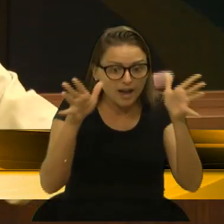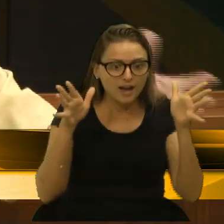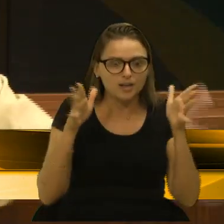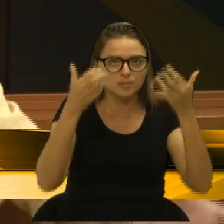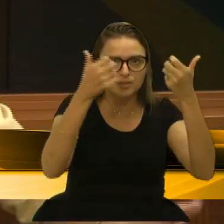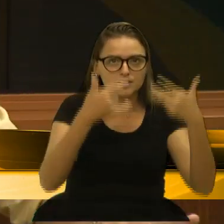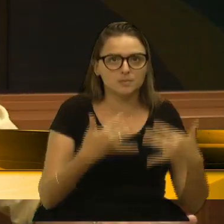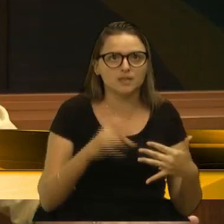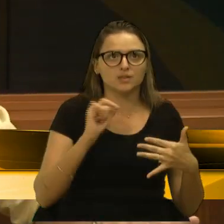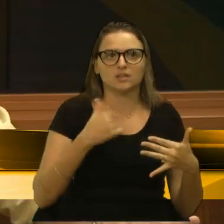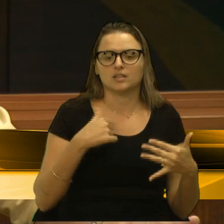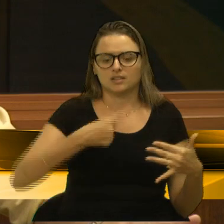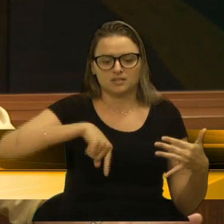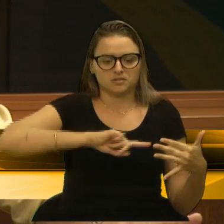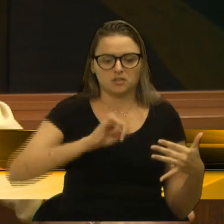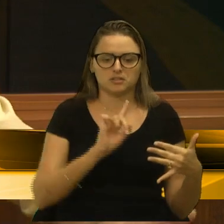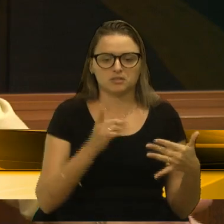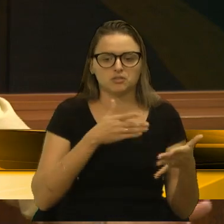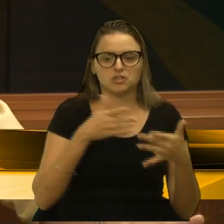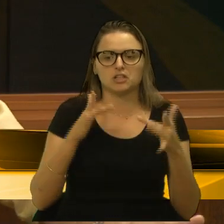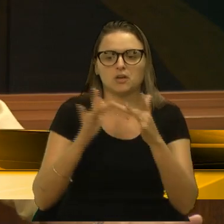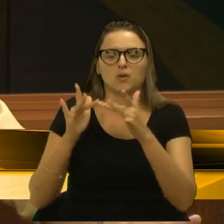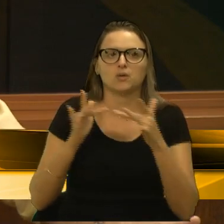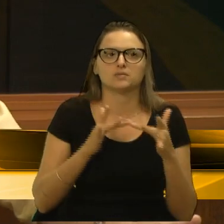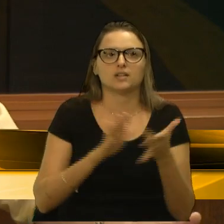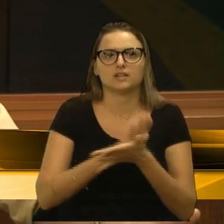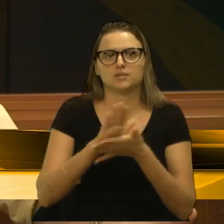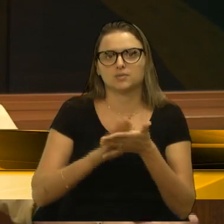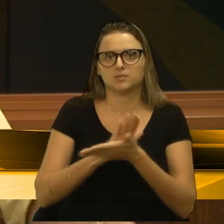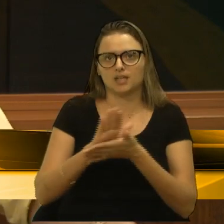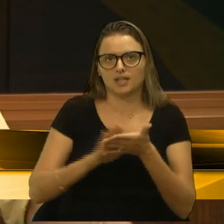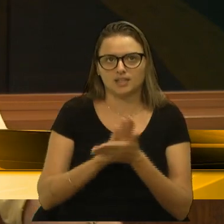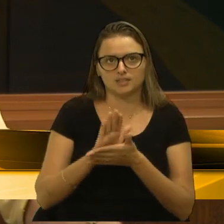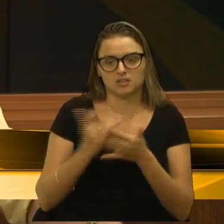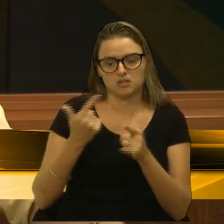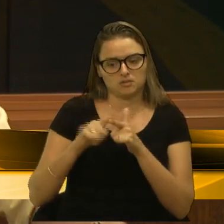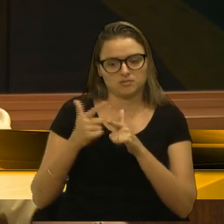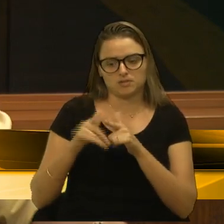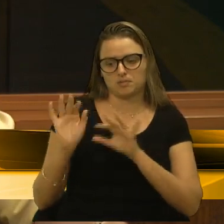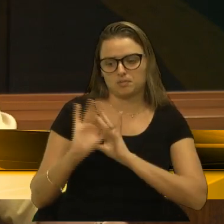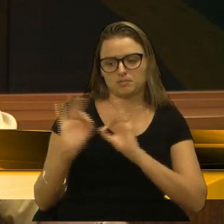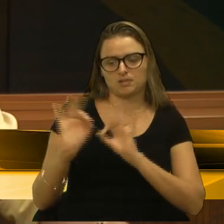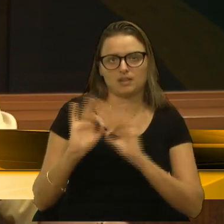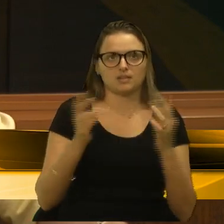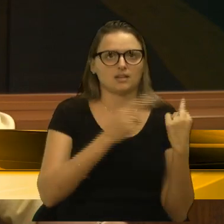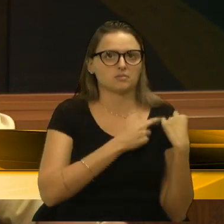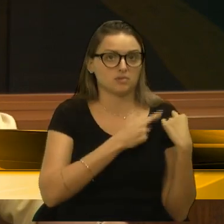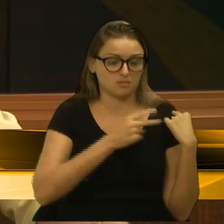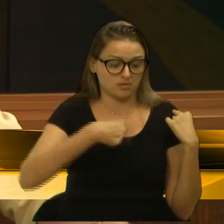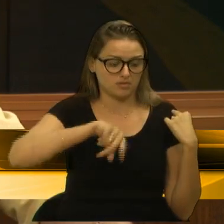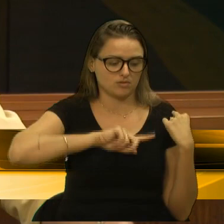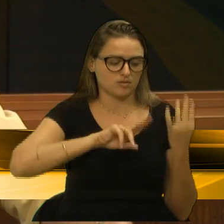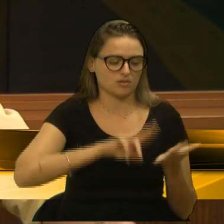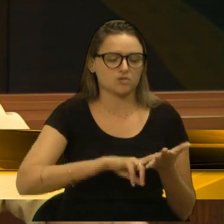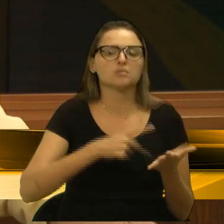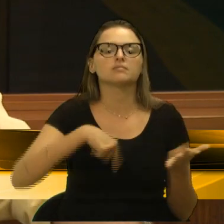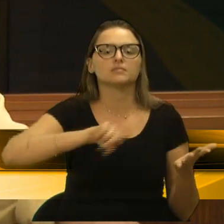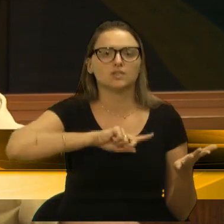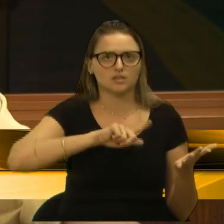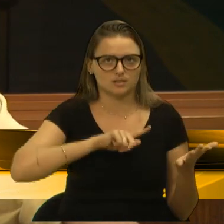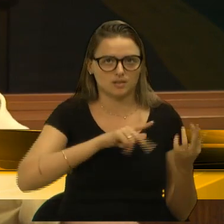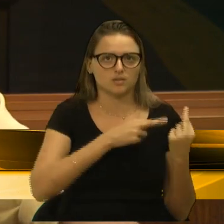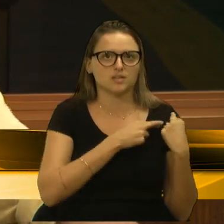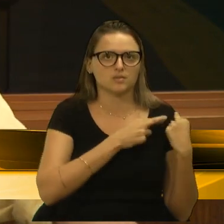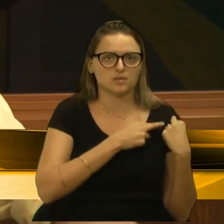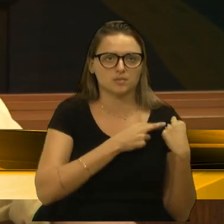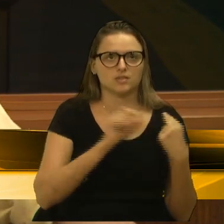tínhamos acesso a nada. Não tinha acesso a nada. Não tem problema nenhum. A responsabilidade a gente sabe. A gente sabe, com certeza.